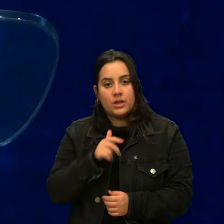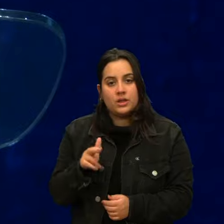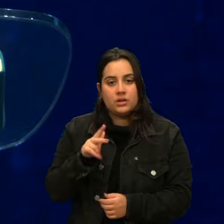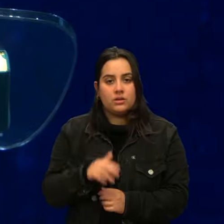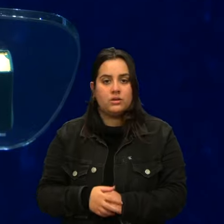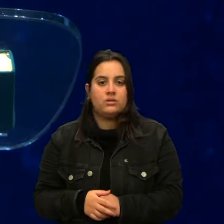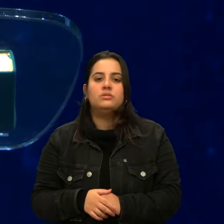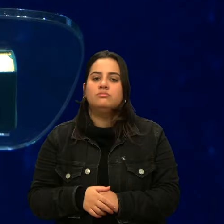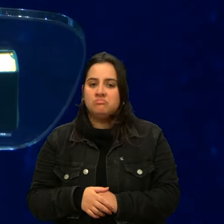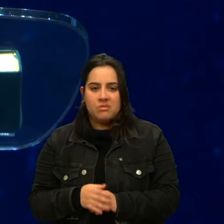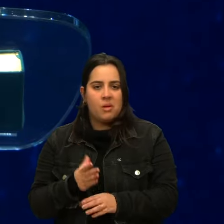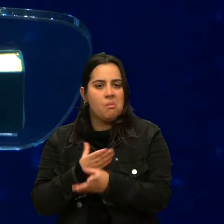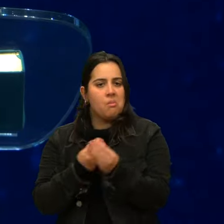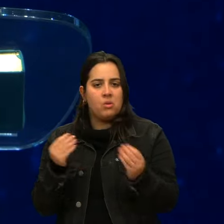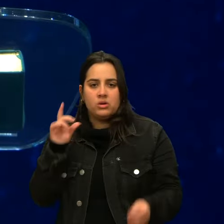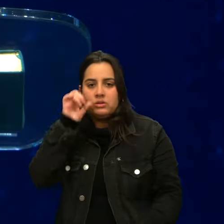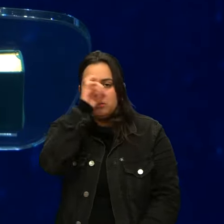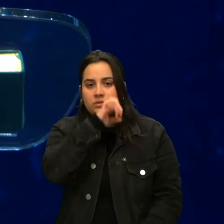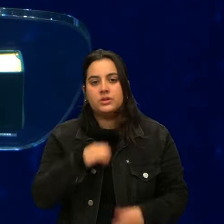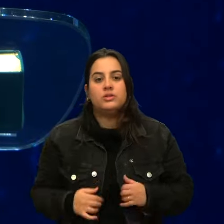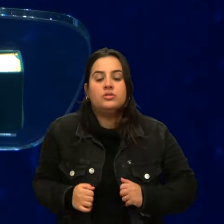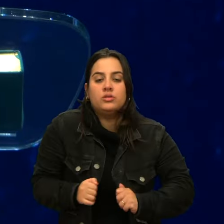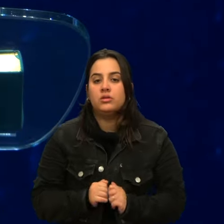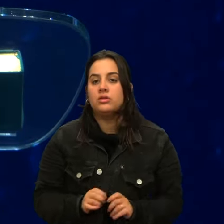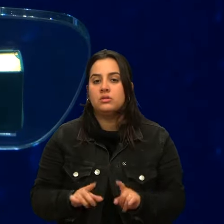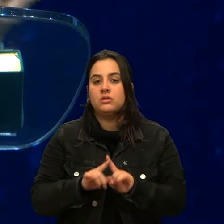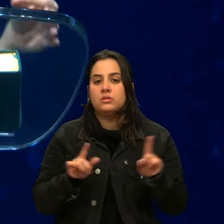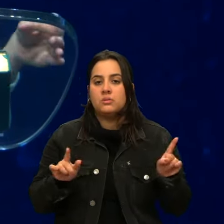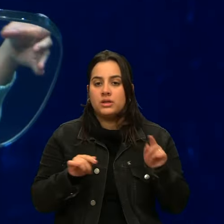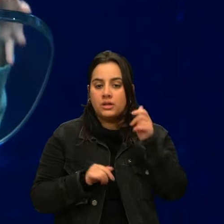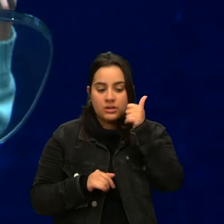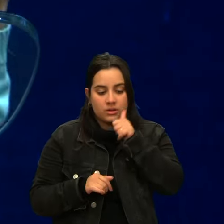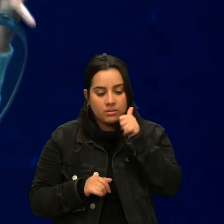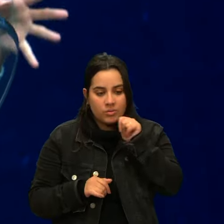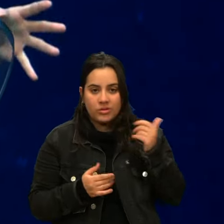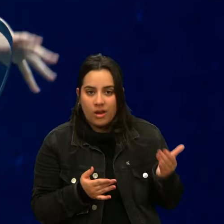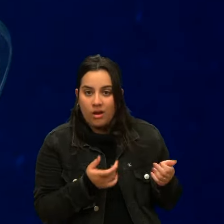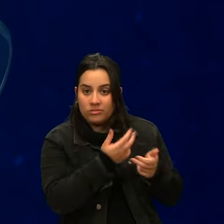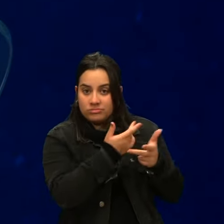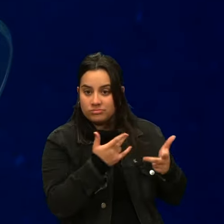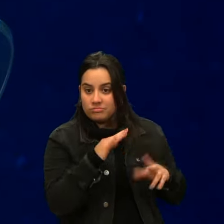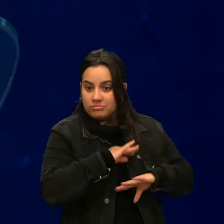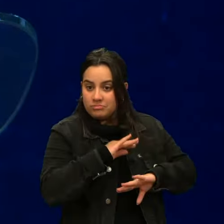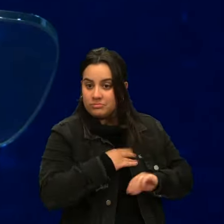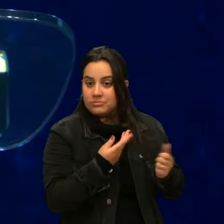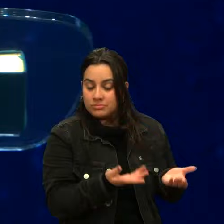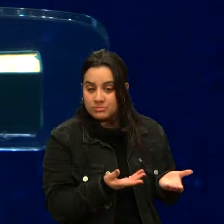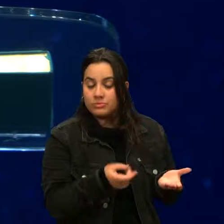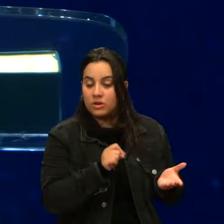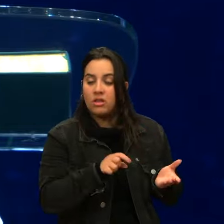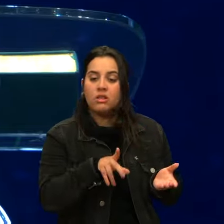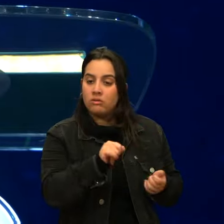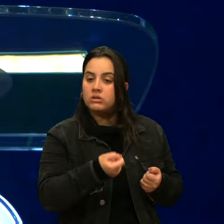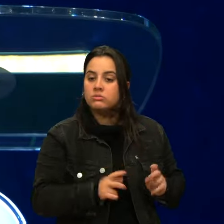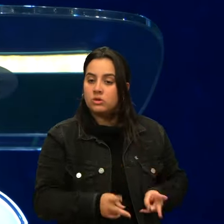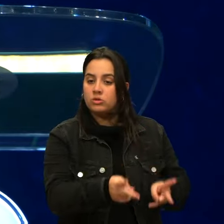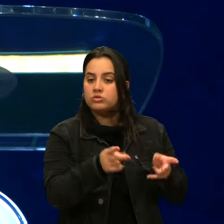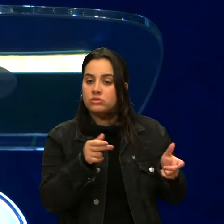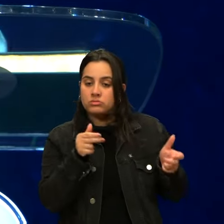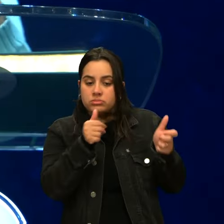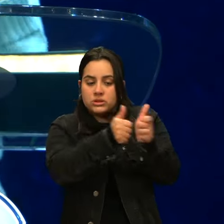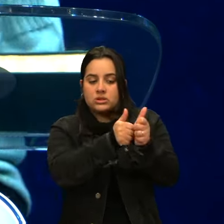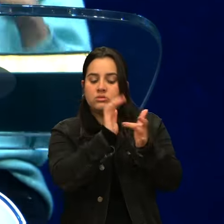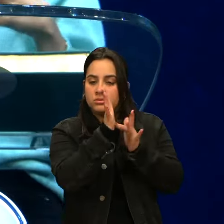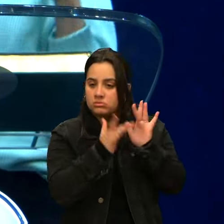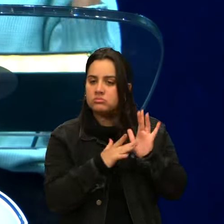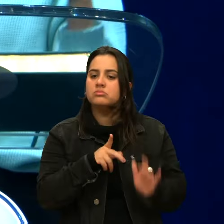que seria muito difícil. Mas essa mulher, em frente a tudo isso, ela diz que ela vai continuar seguindo a Jesus. Ela diz